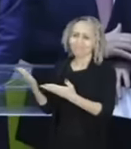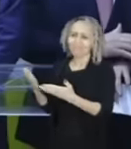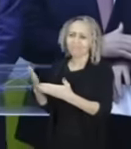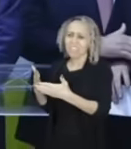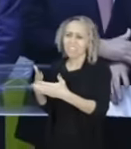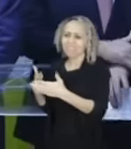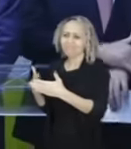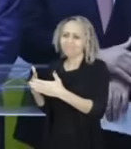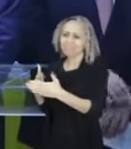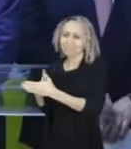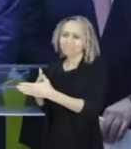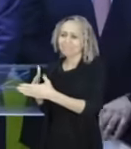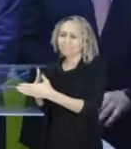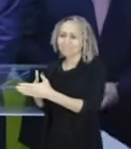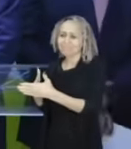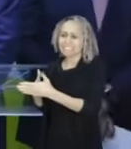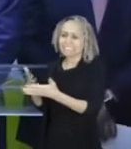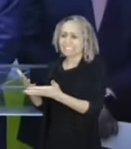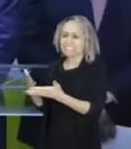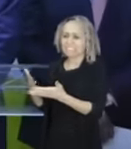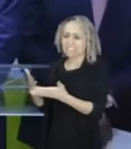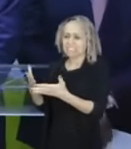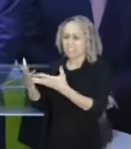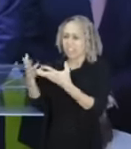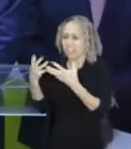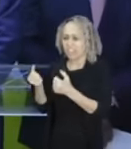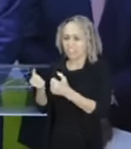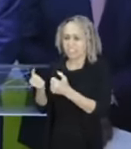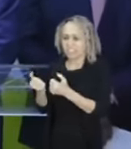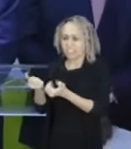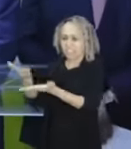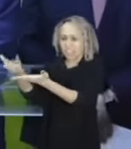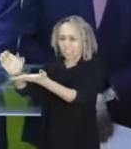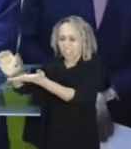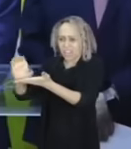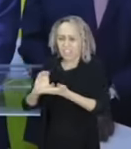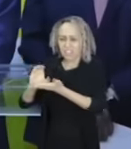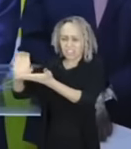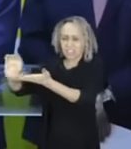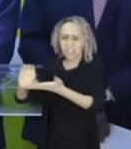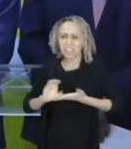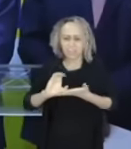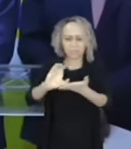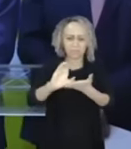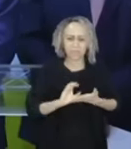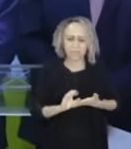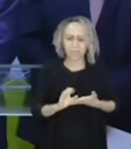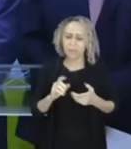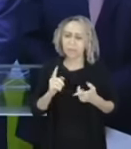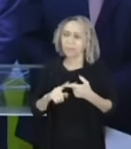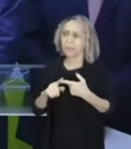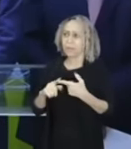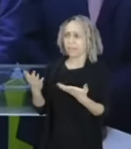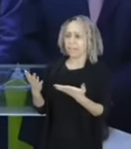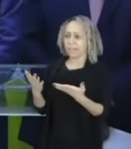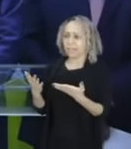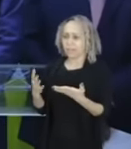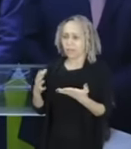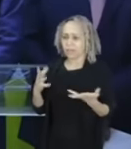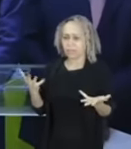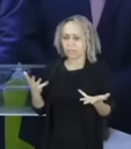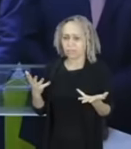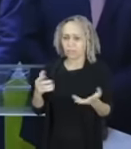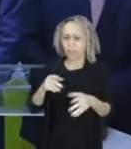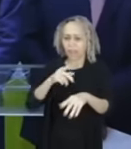possibilidades nessa área ambiental mas também em outras áreas universidades o próprio Ministério da Defesa